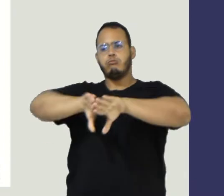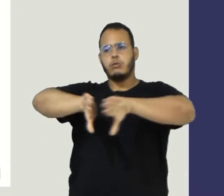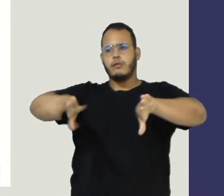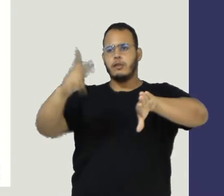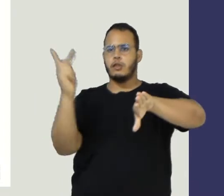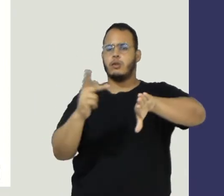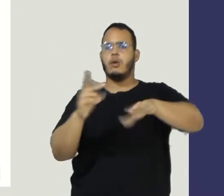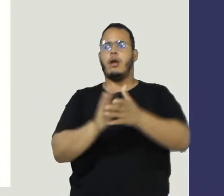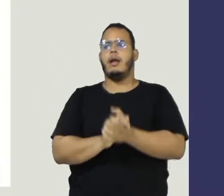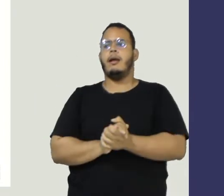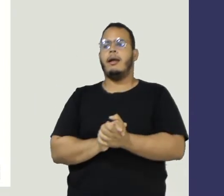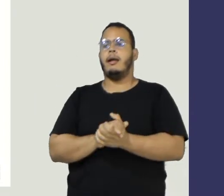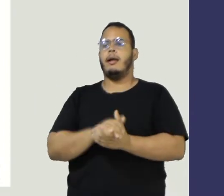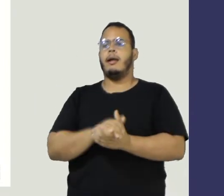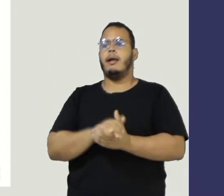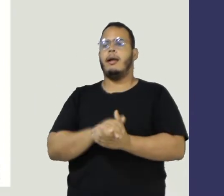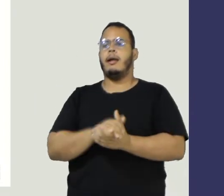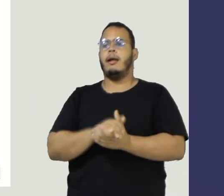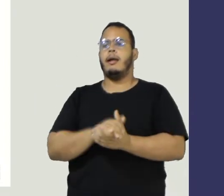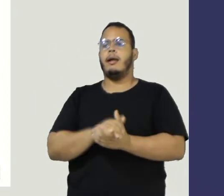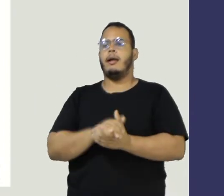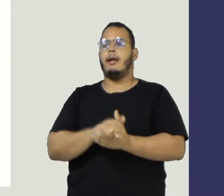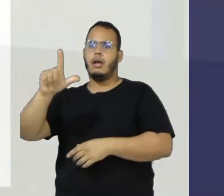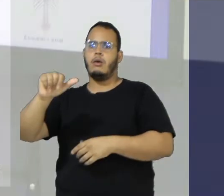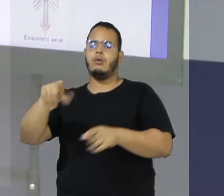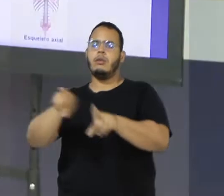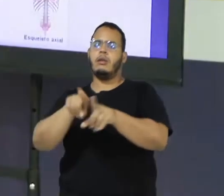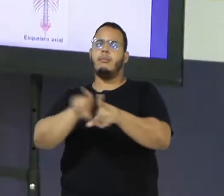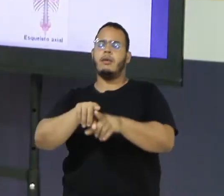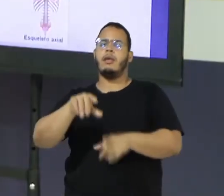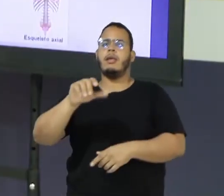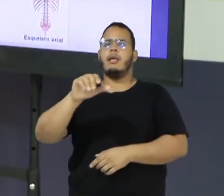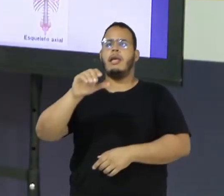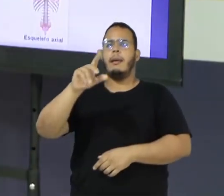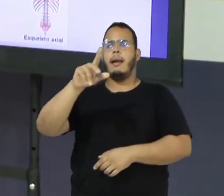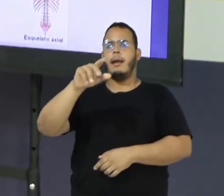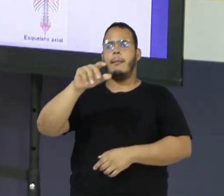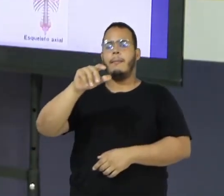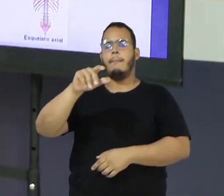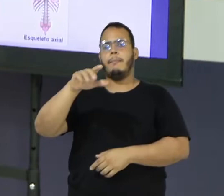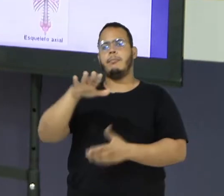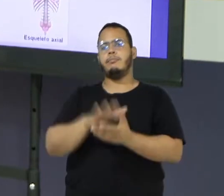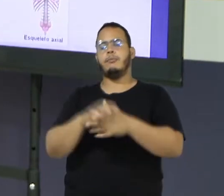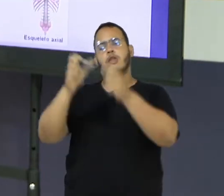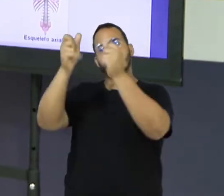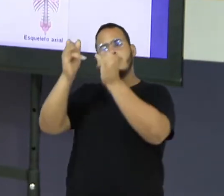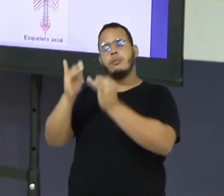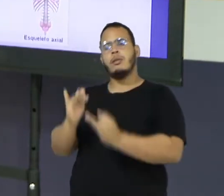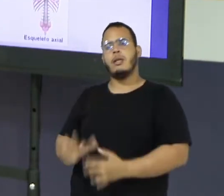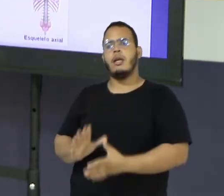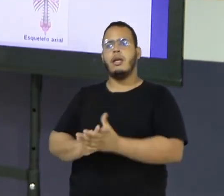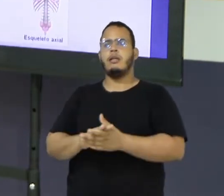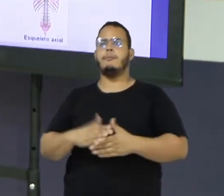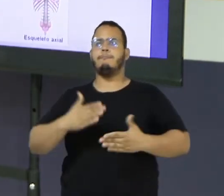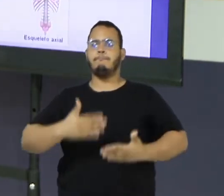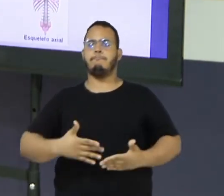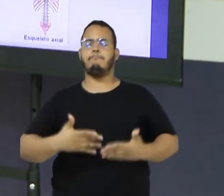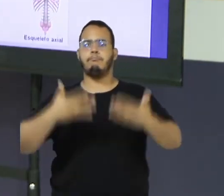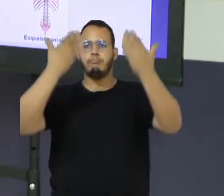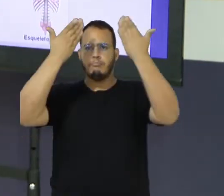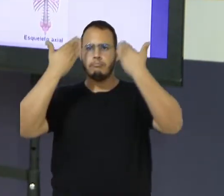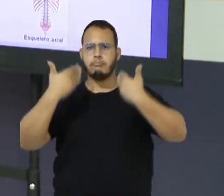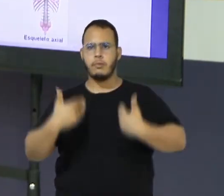e o esqueleto apendicular, certo? O axial a gente vai estar tendo aqui, ó, que é justamente nessa região